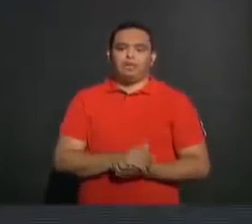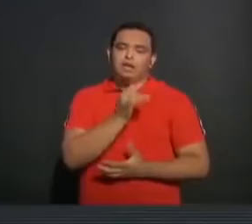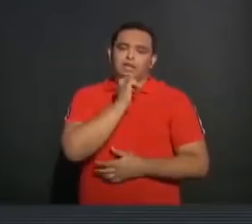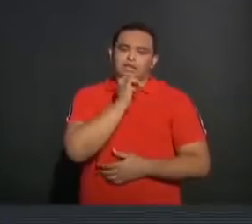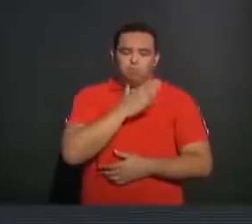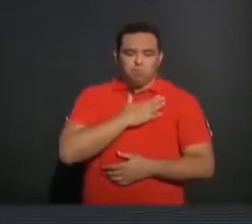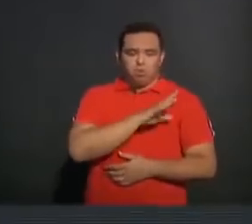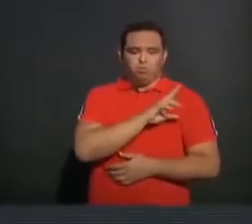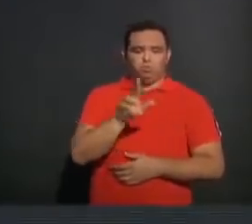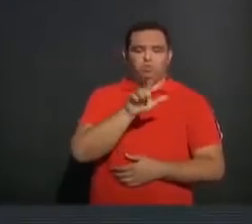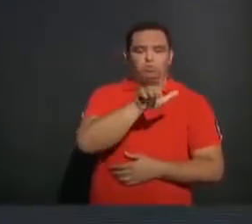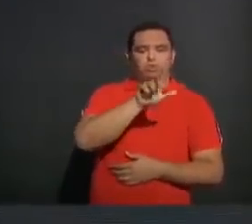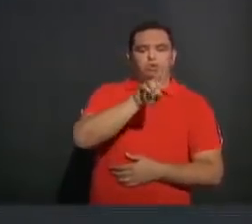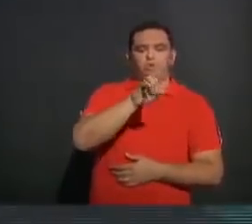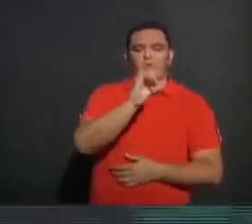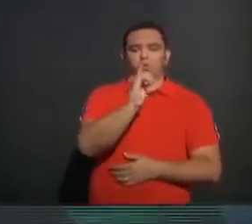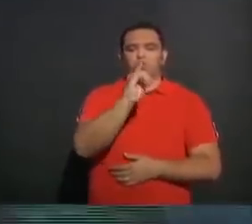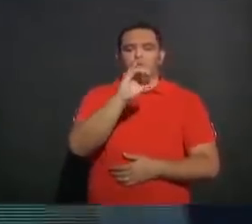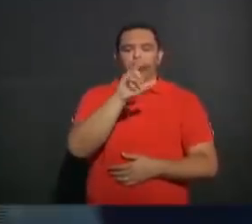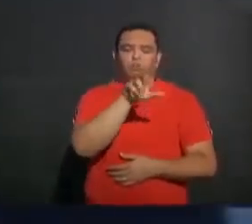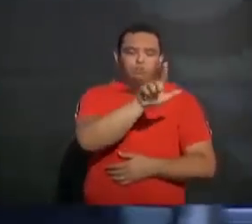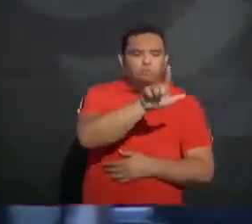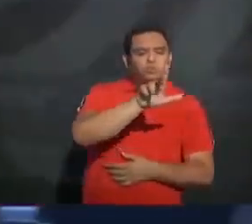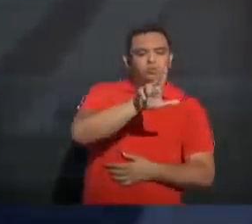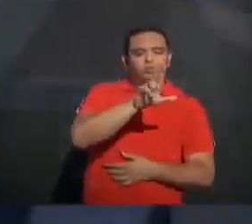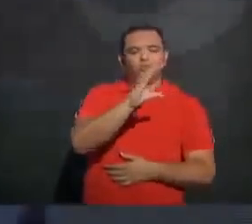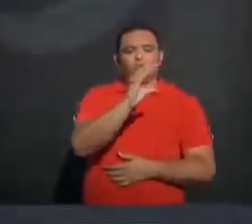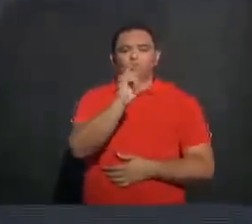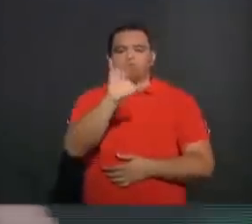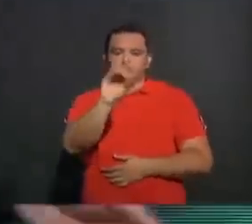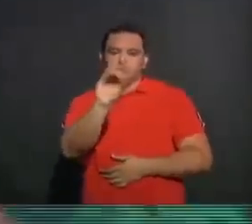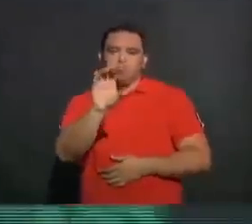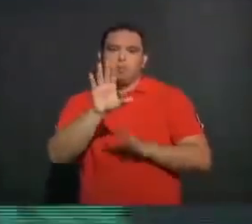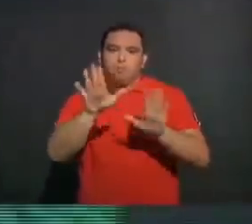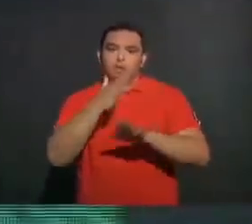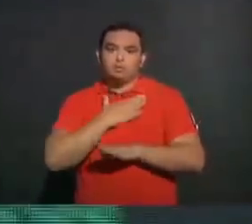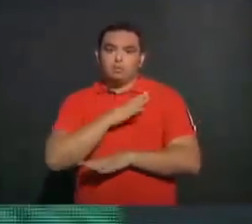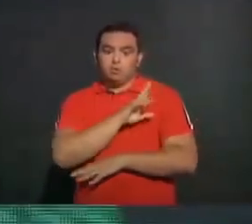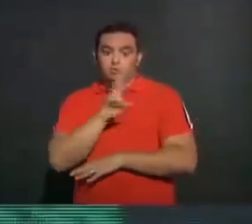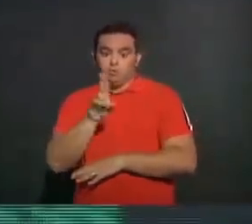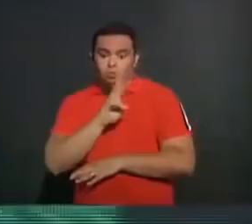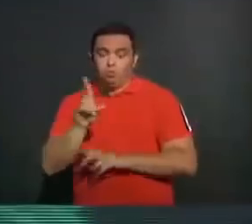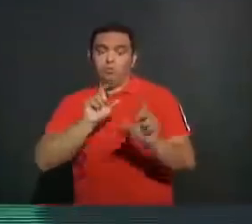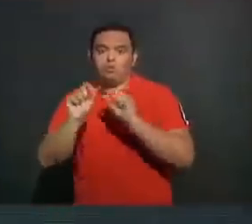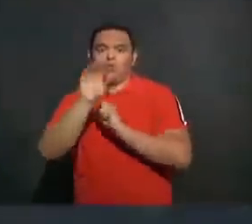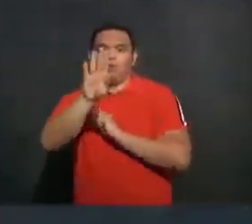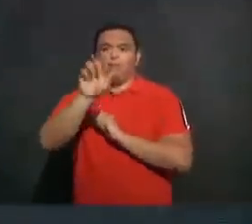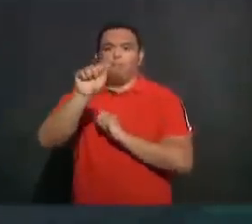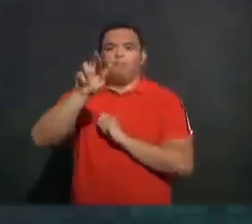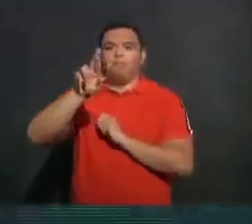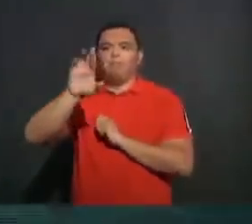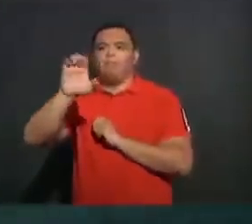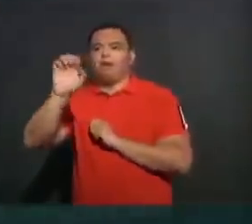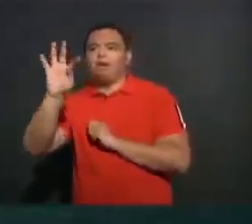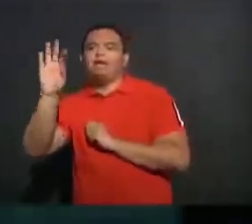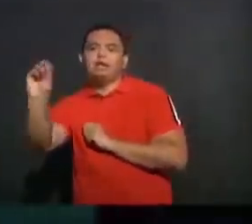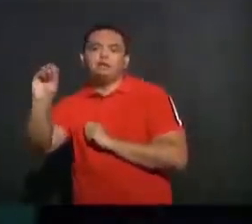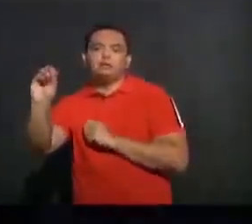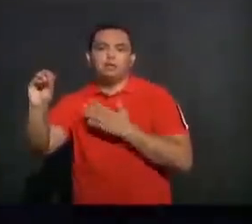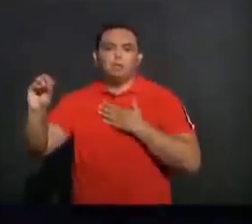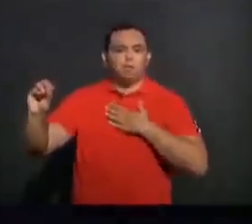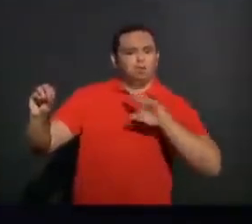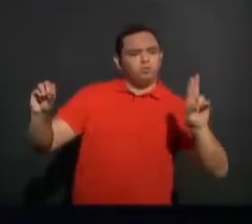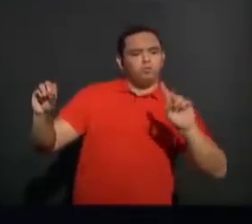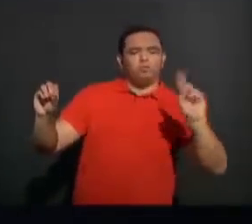chama de Lucinho. Se eu entrasse hoje para o exército, sabe qual era o meu nome? Barreto. Eles te dão um outro nome. Te